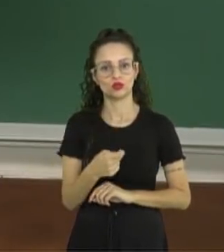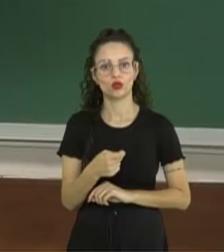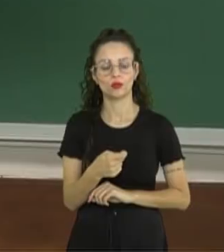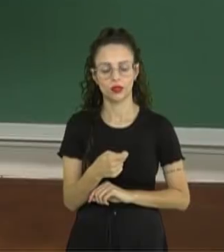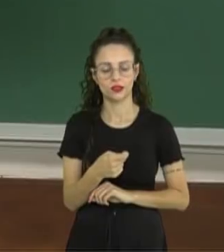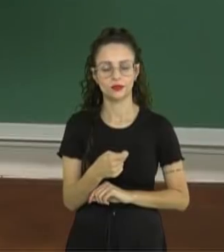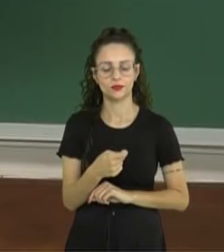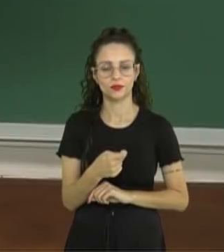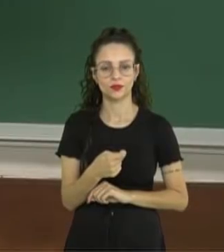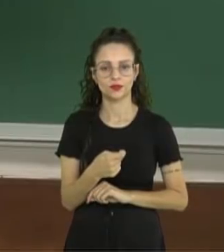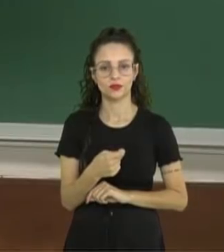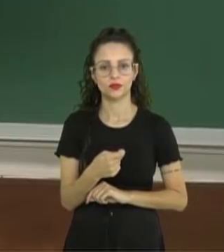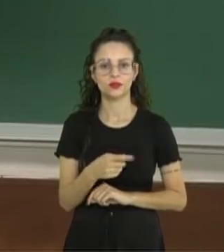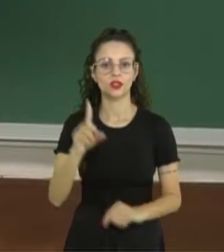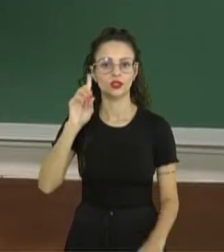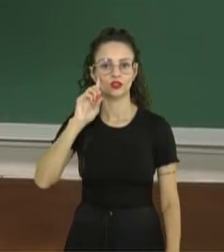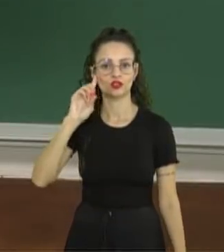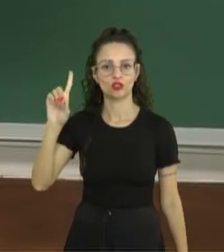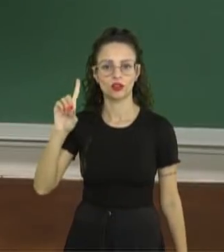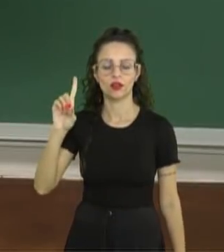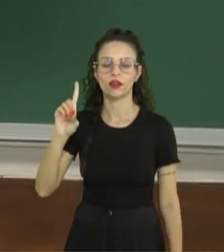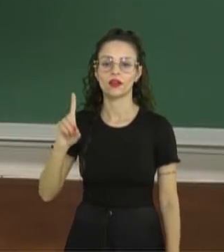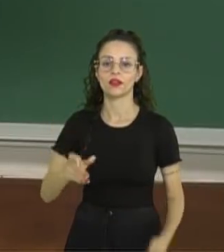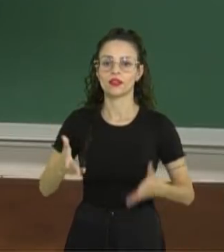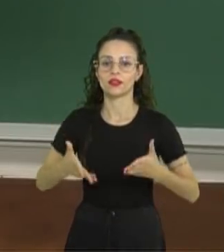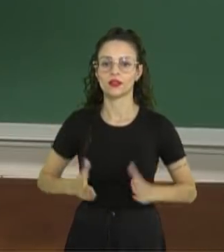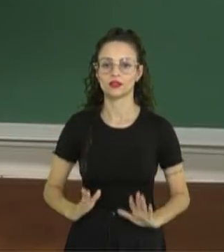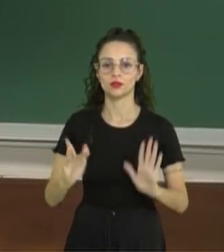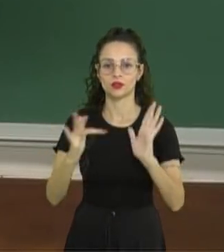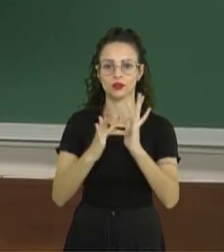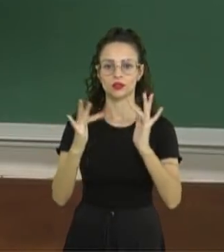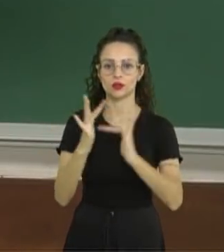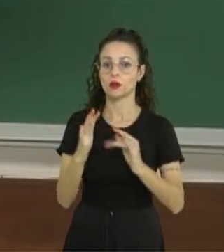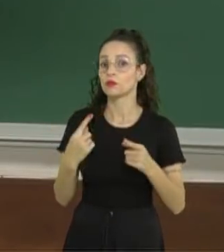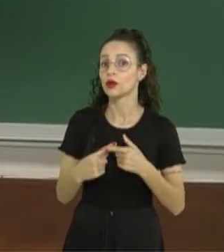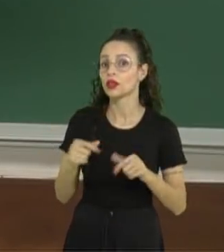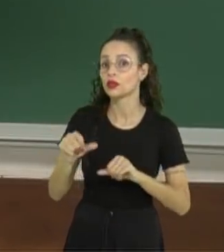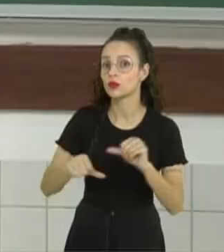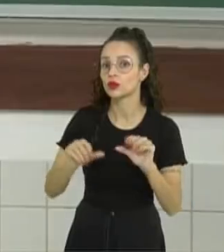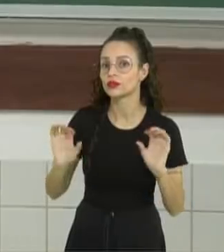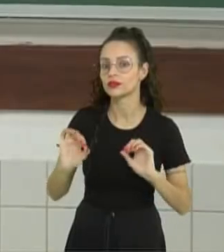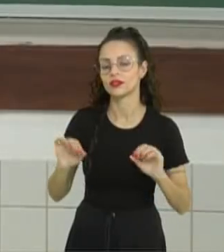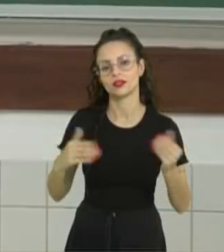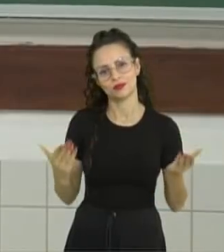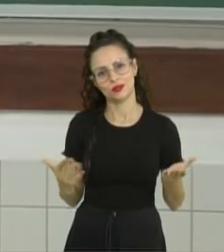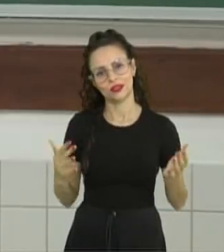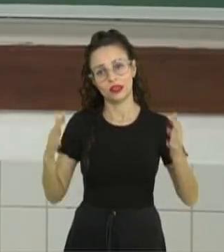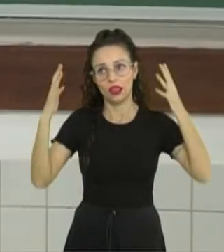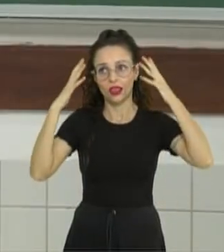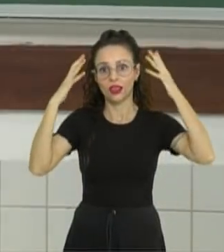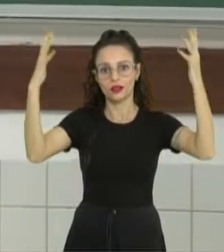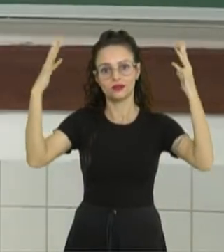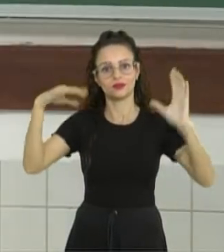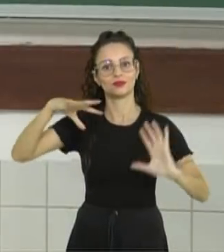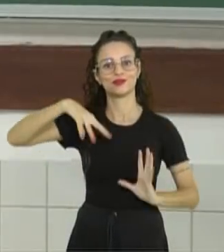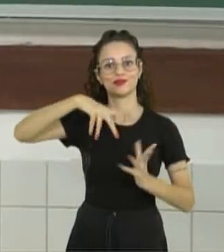em relação à data do nascimento de Cristo. Professor, e por que não quiseram mudar? Pô, ia virar um caos mundial,